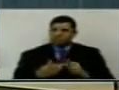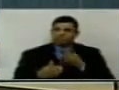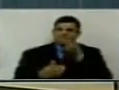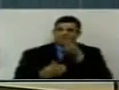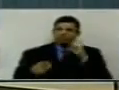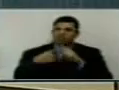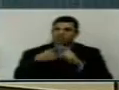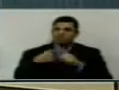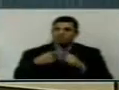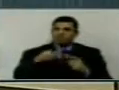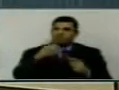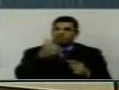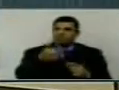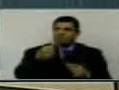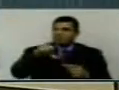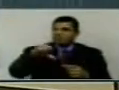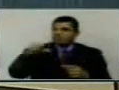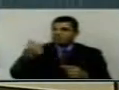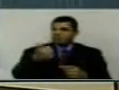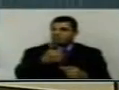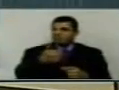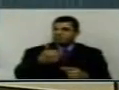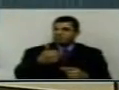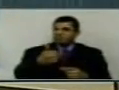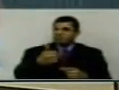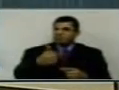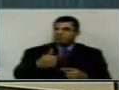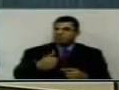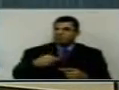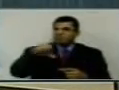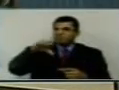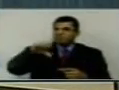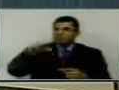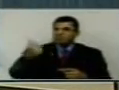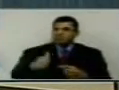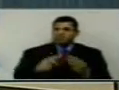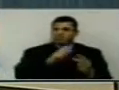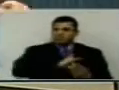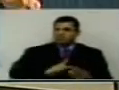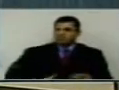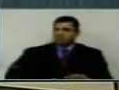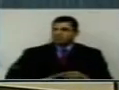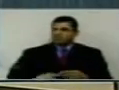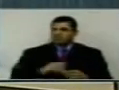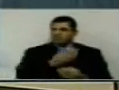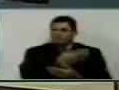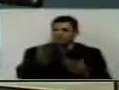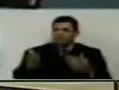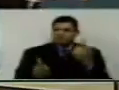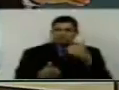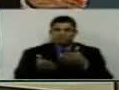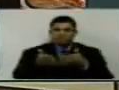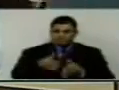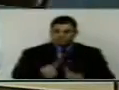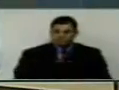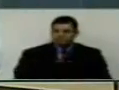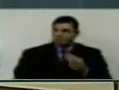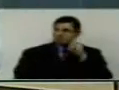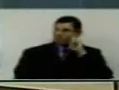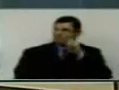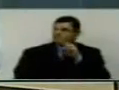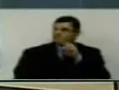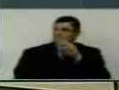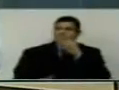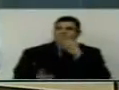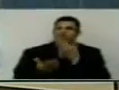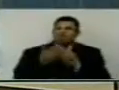em 1991, quando eu era presidente do Grêmio, alguns de vocês não tinham nascido, aí eu vi aquela cara de espanto